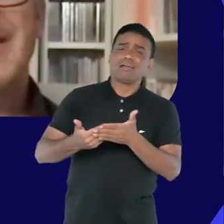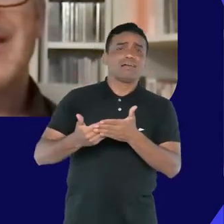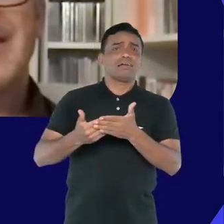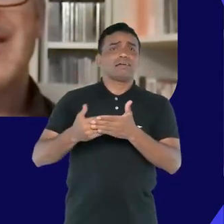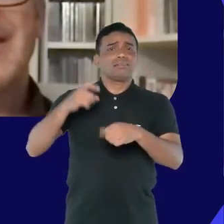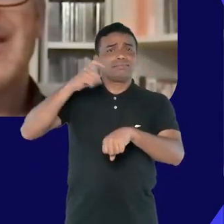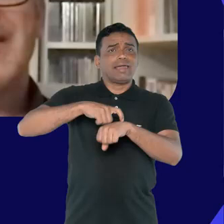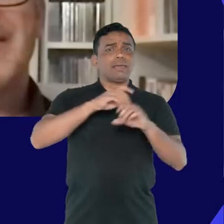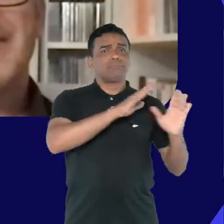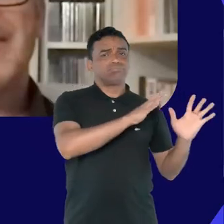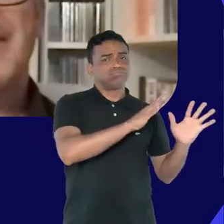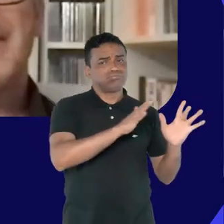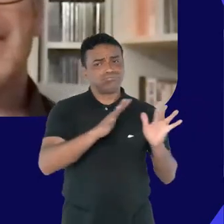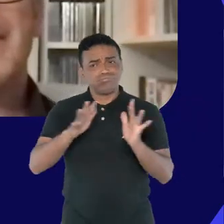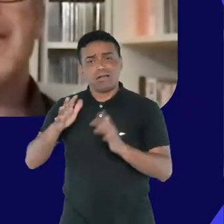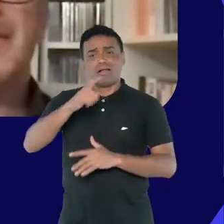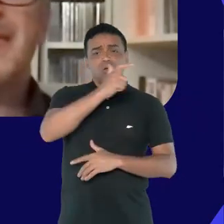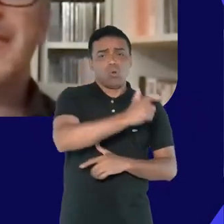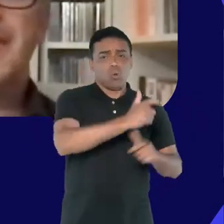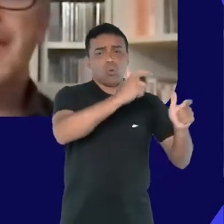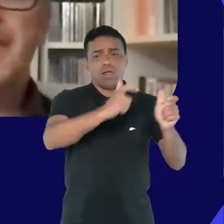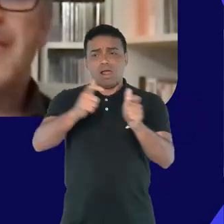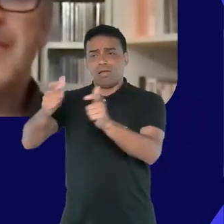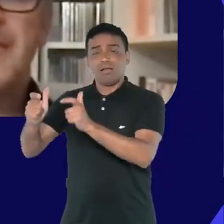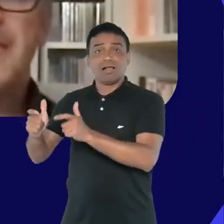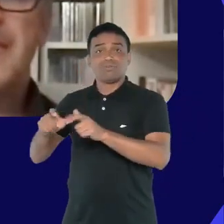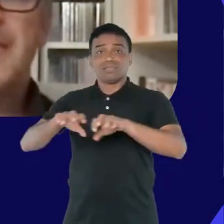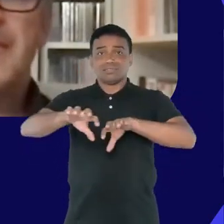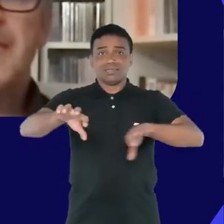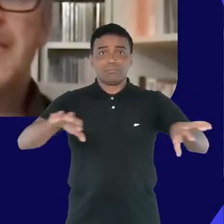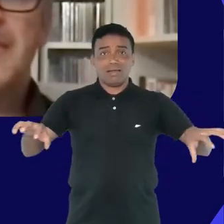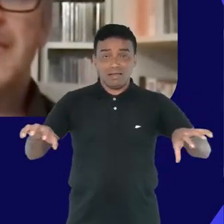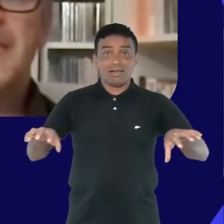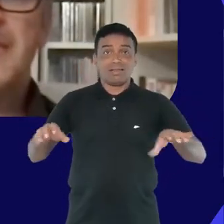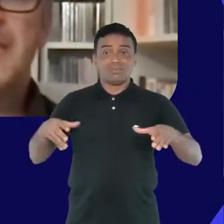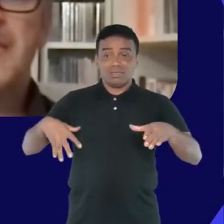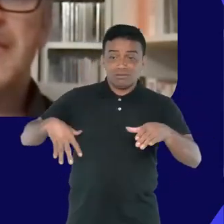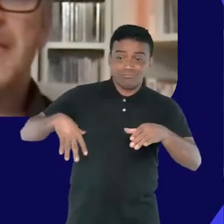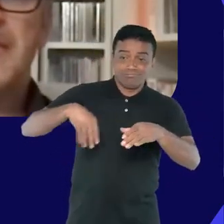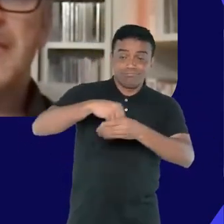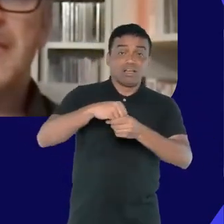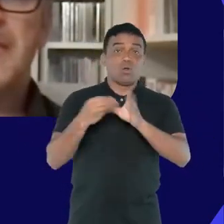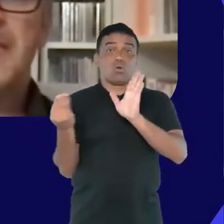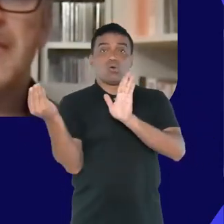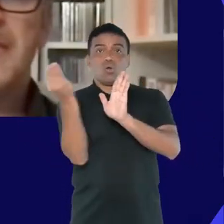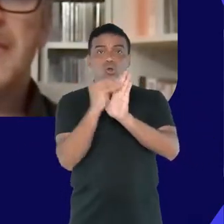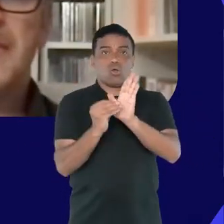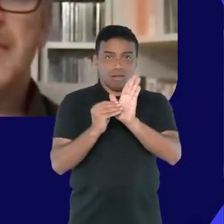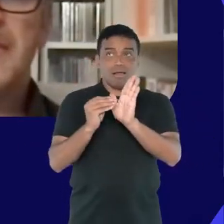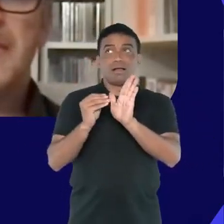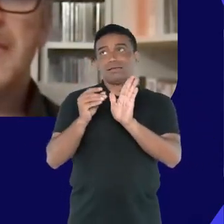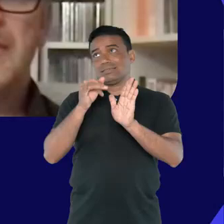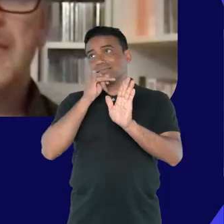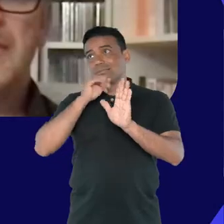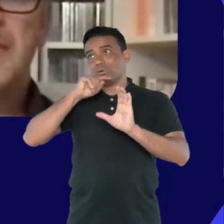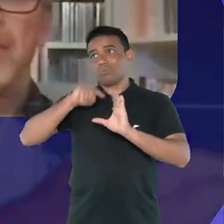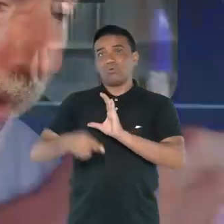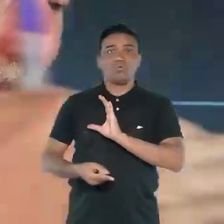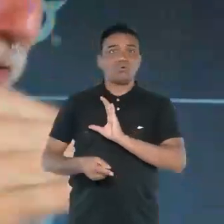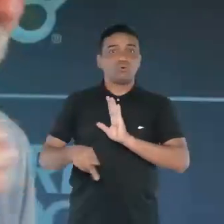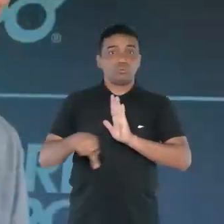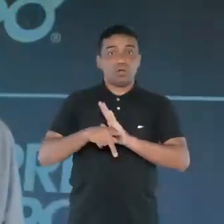espaço, que você separa tão bem, você deixa para entrar nas questões para além do